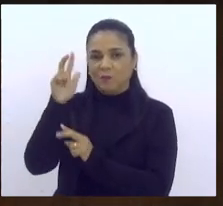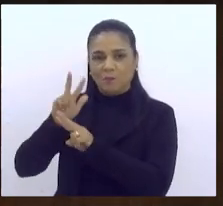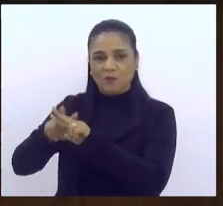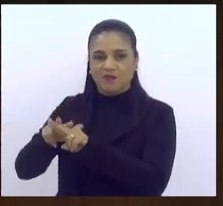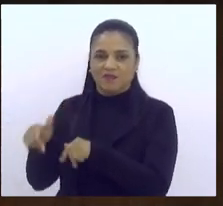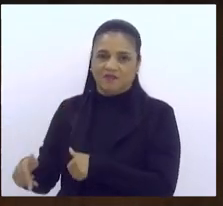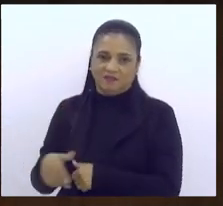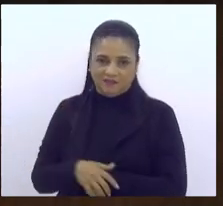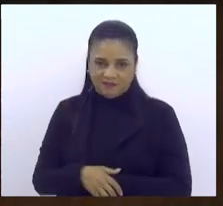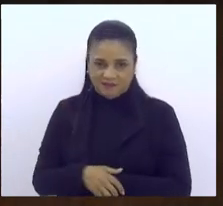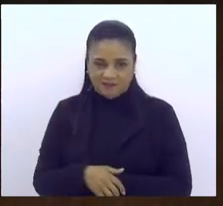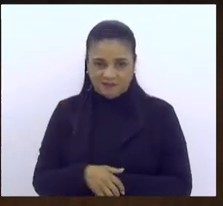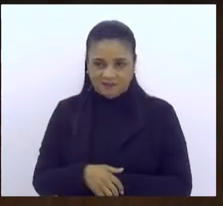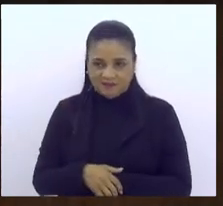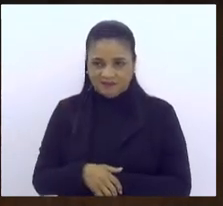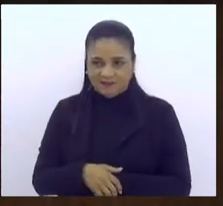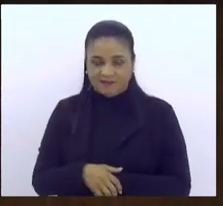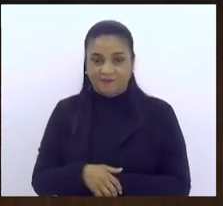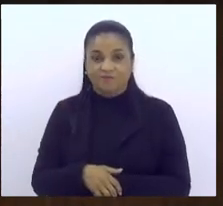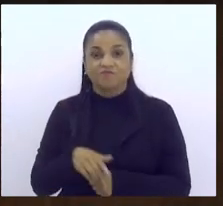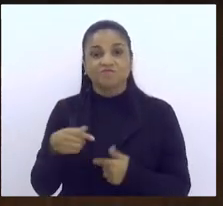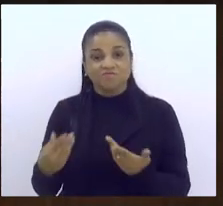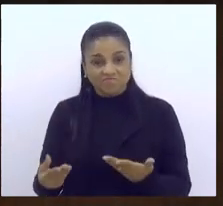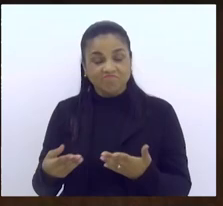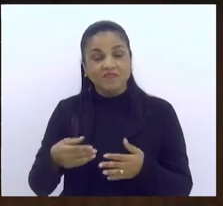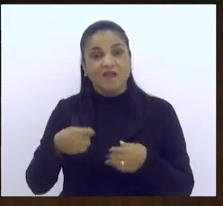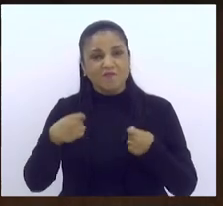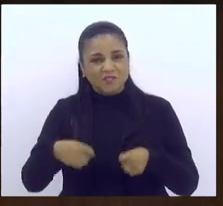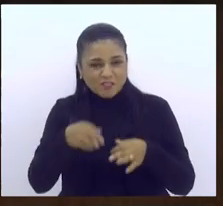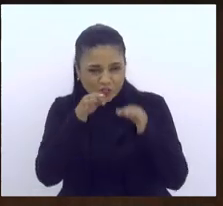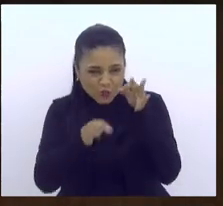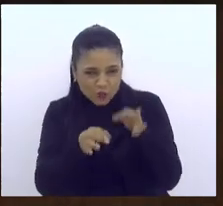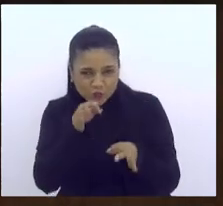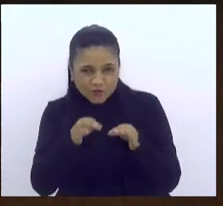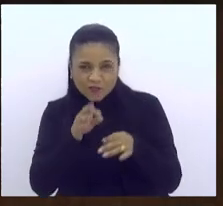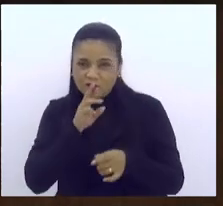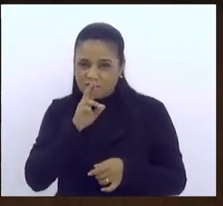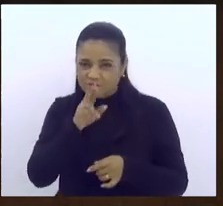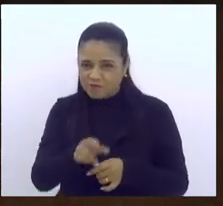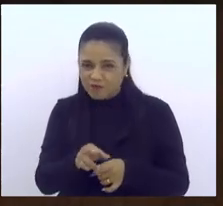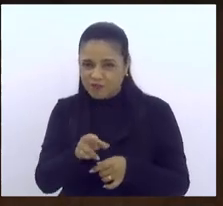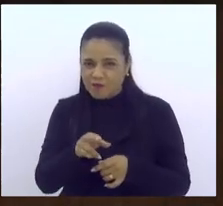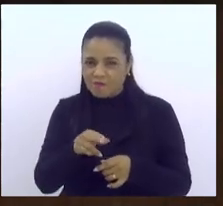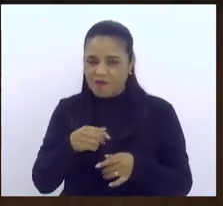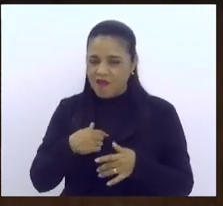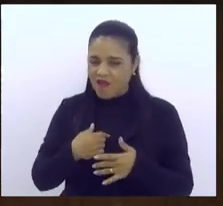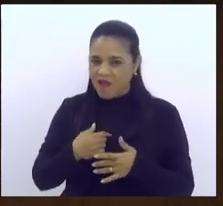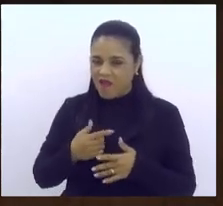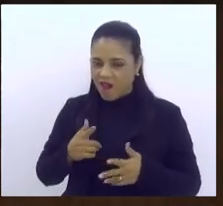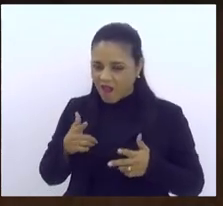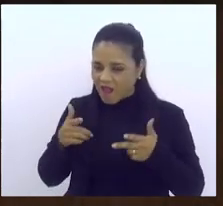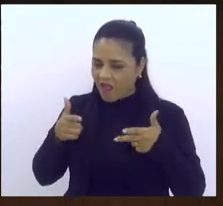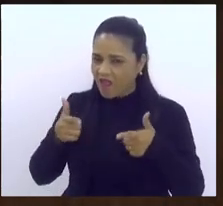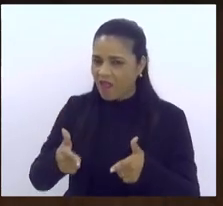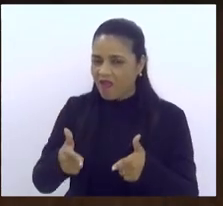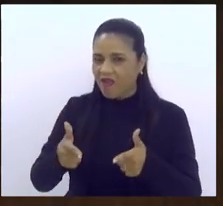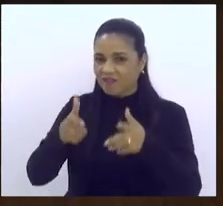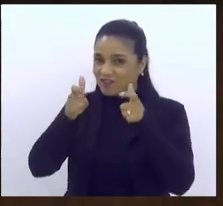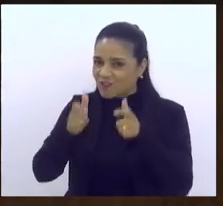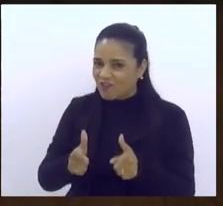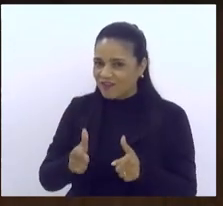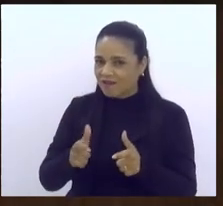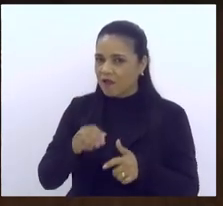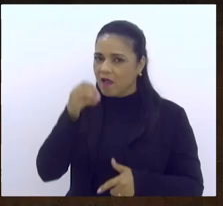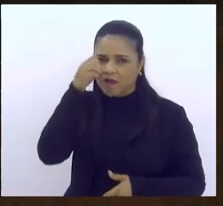E você ter que dar justificativa para poder fazer operação policial, isso é um verdadeiro